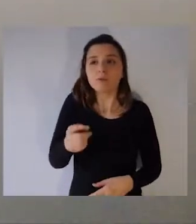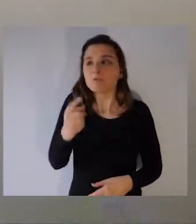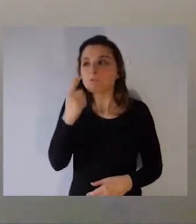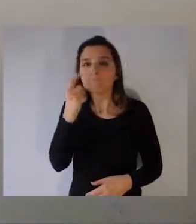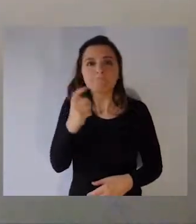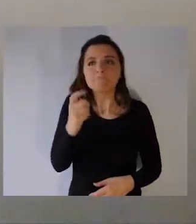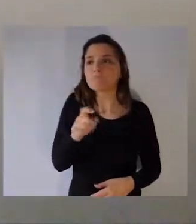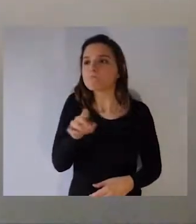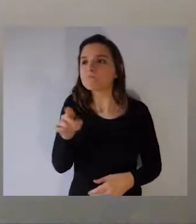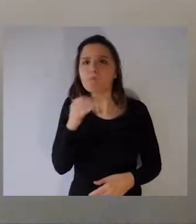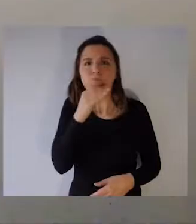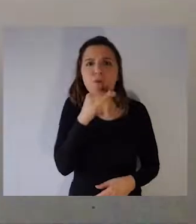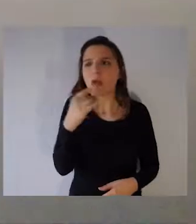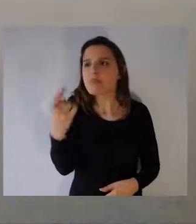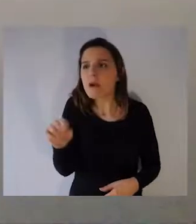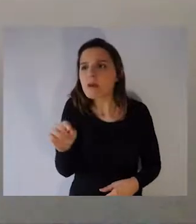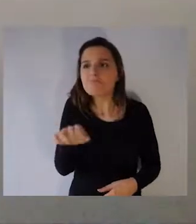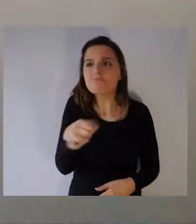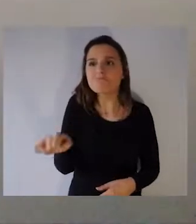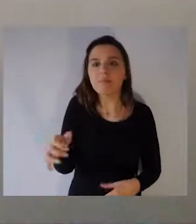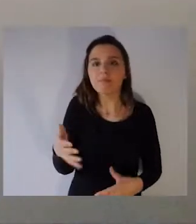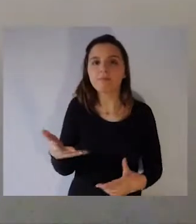ver se lá não havia polícia.